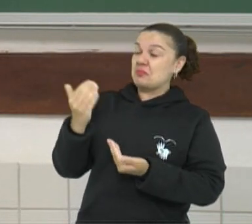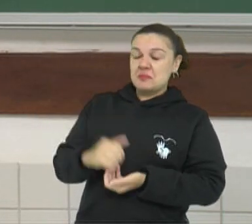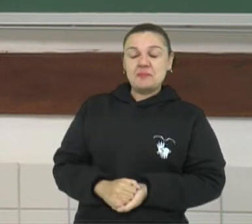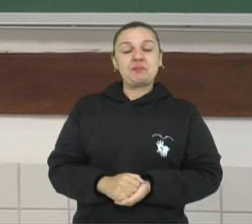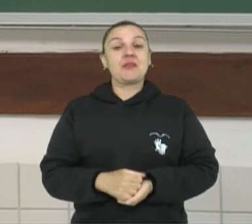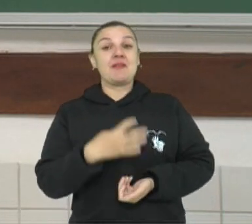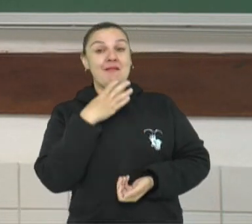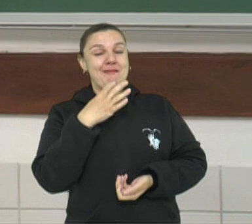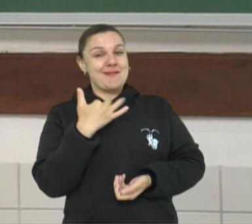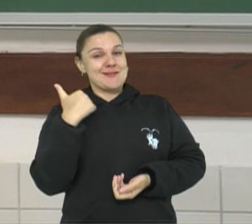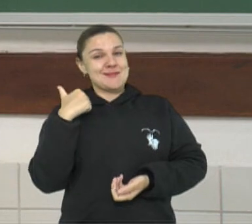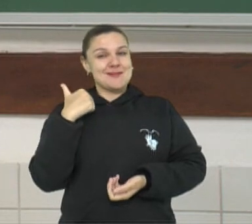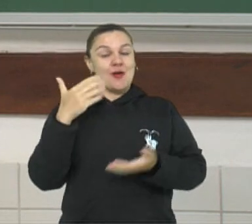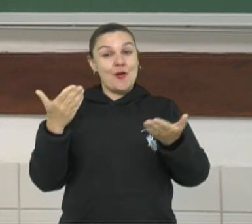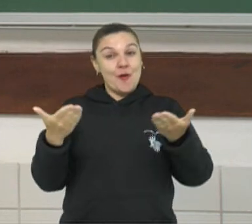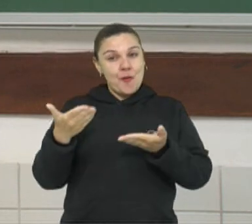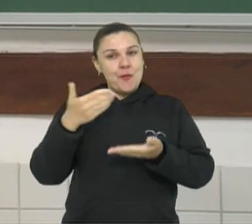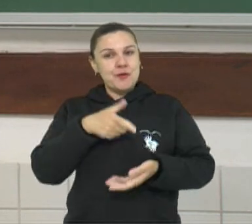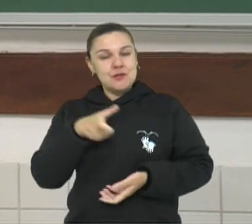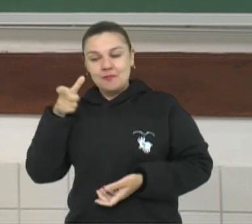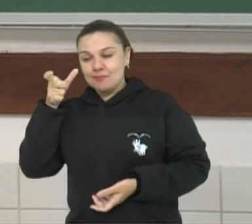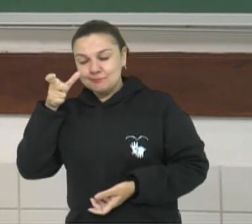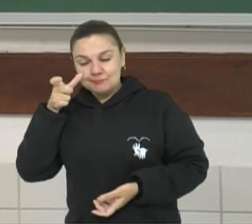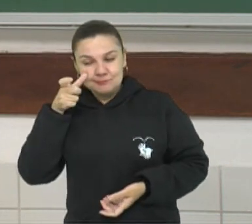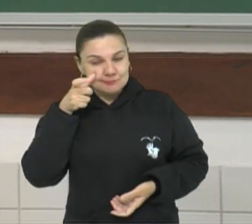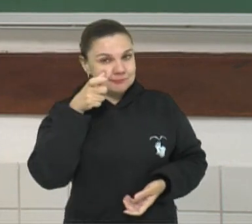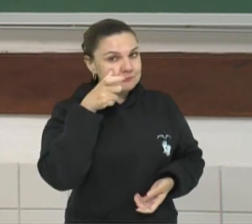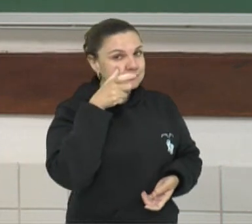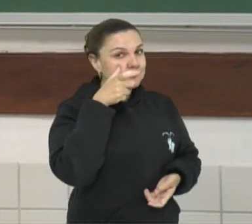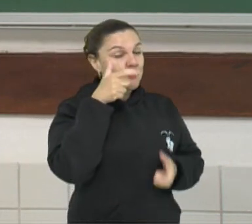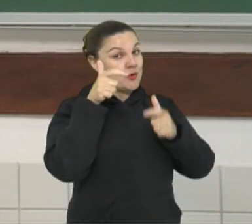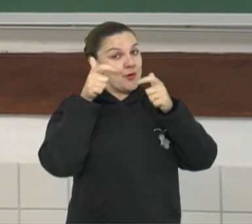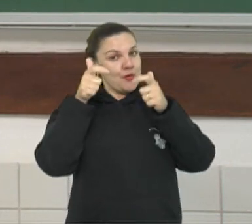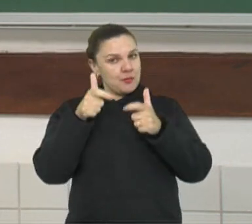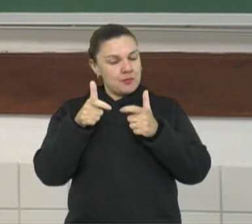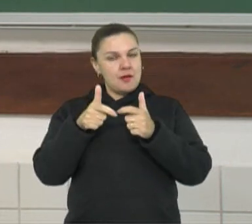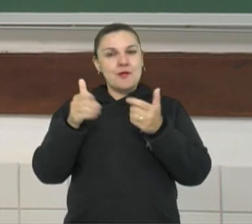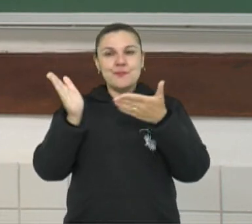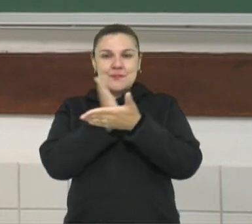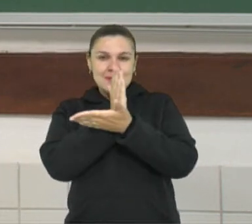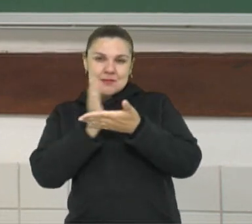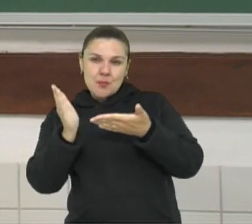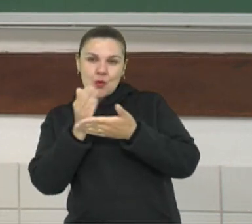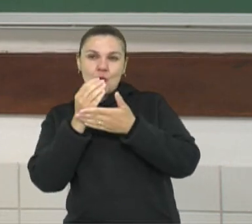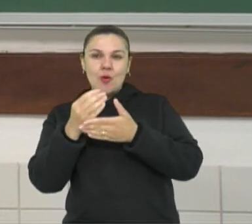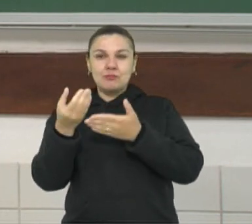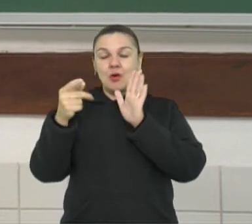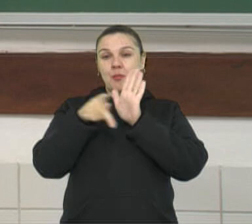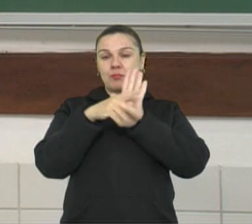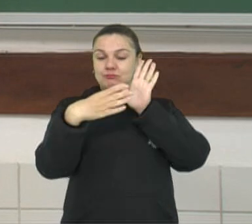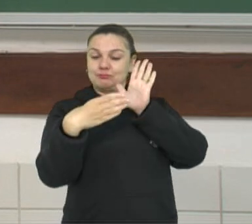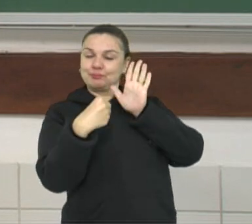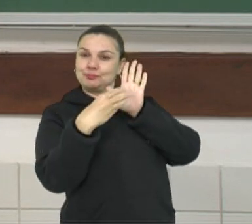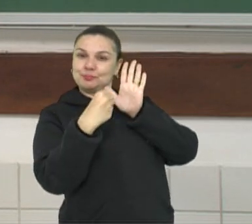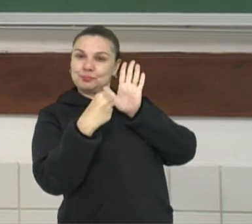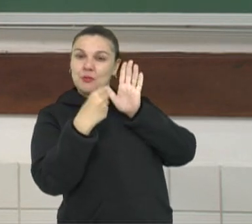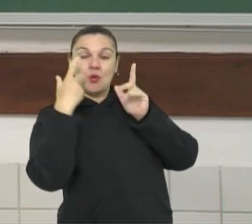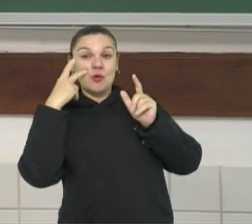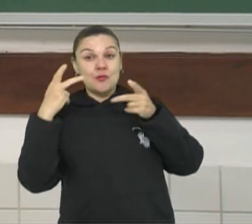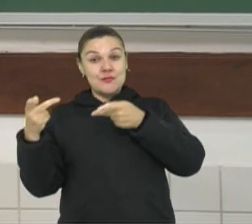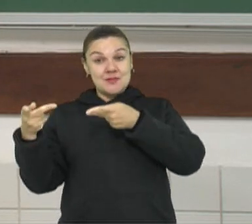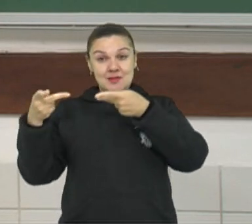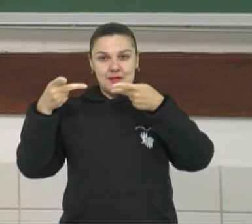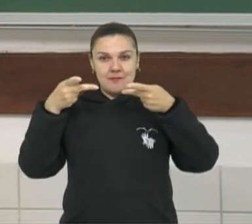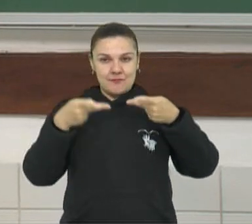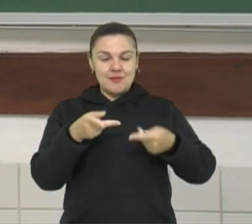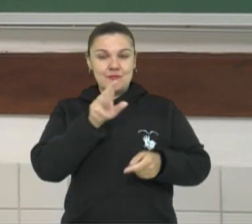pouquinho? Então, nós vamos fazer agora um tour, tá? A prof separou aqui alguns prints de uma visita guiada. Quando você entrar